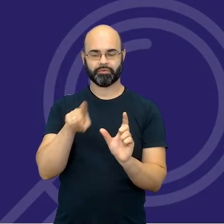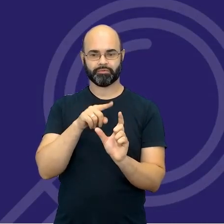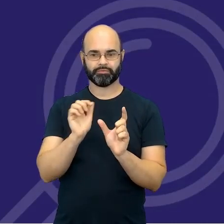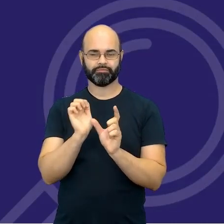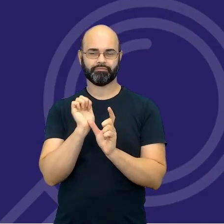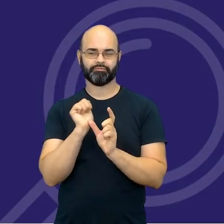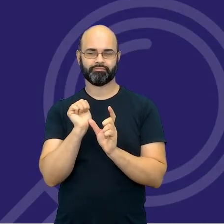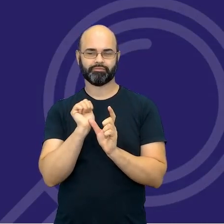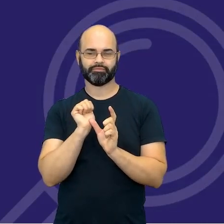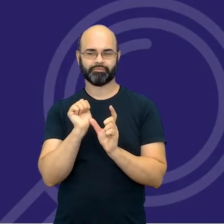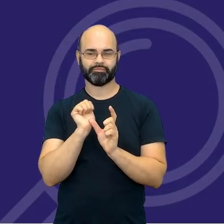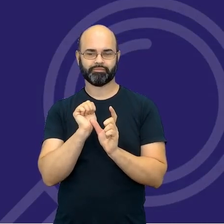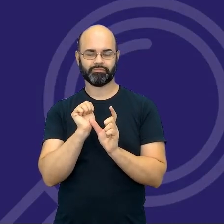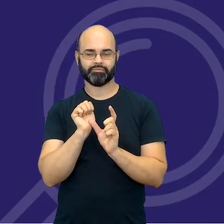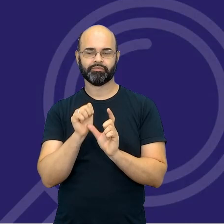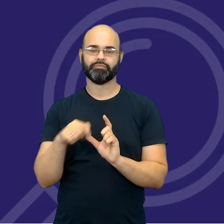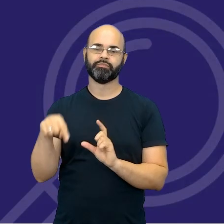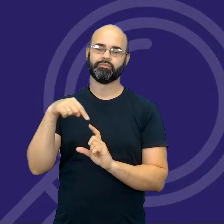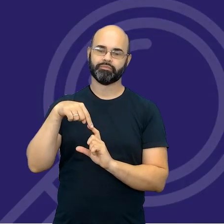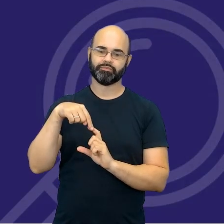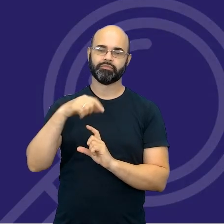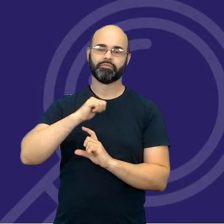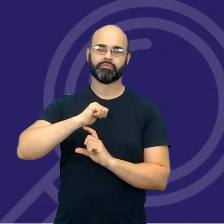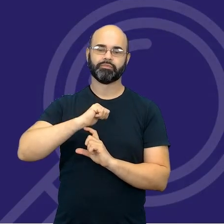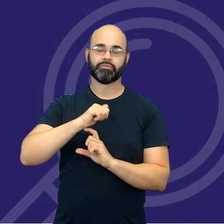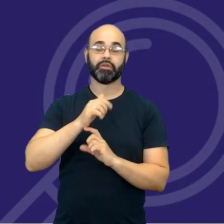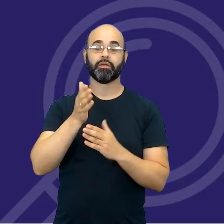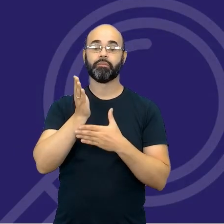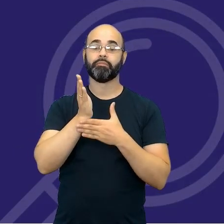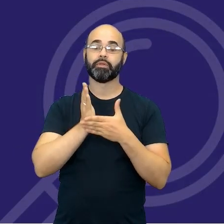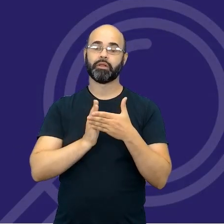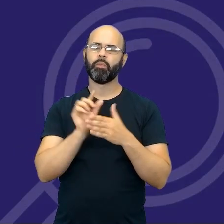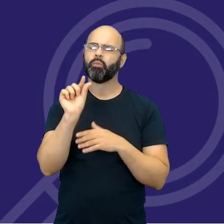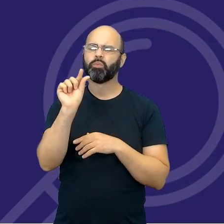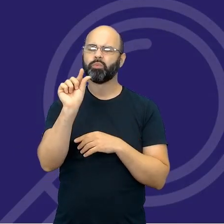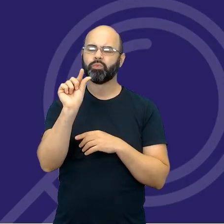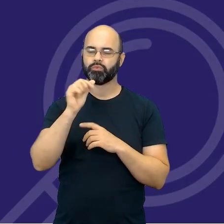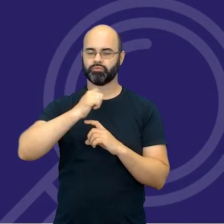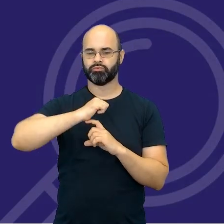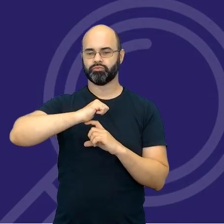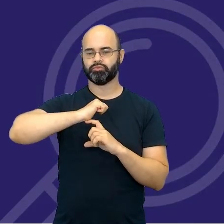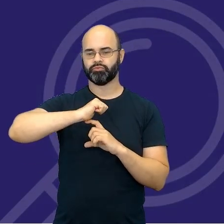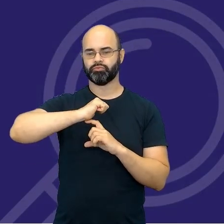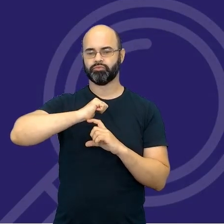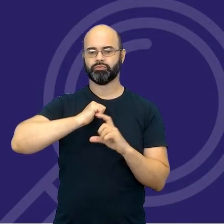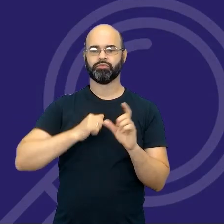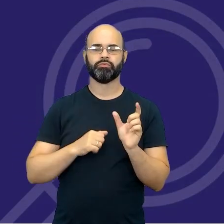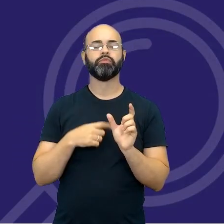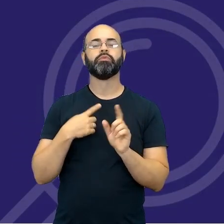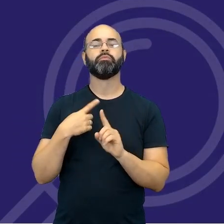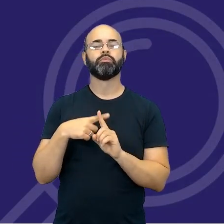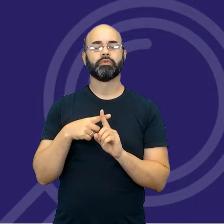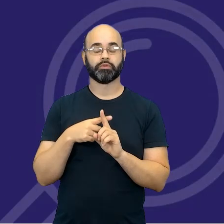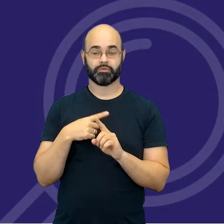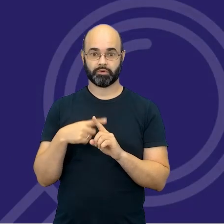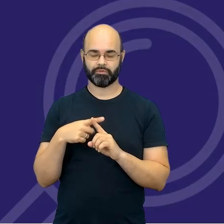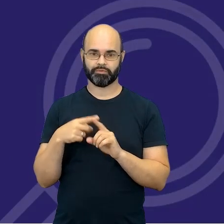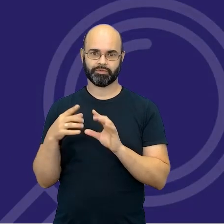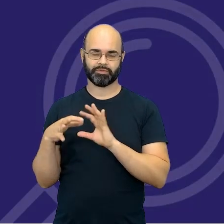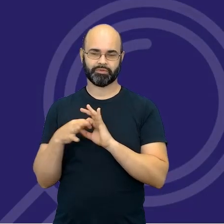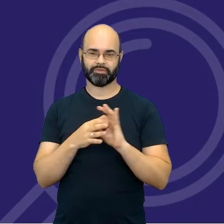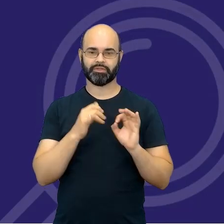você lixa só metade dele, só um pedacinho. Por quê? A corrente elétrica, aí você